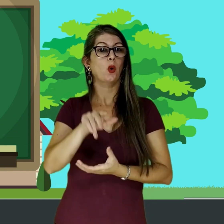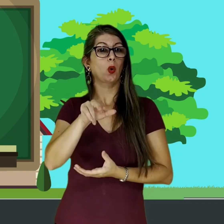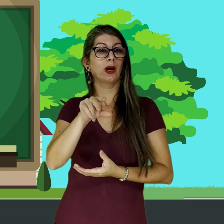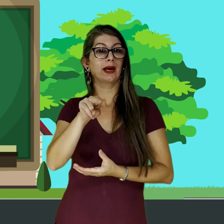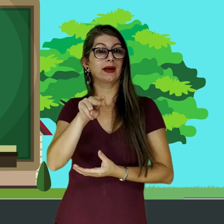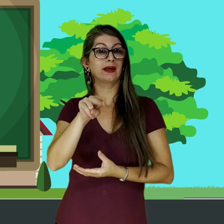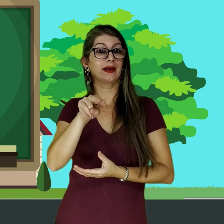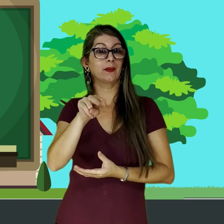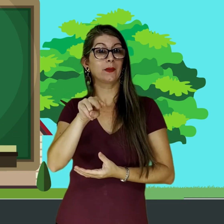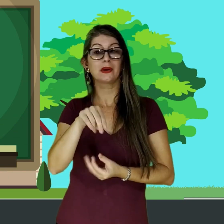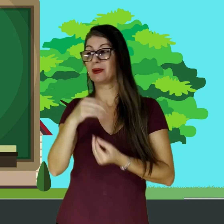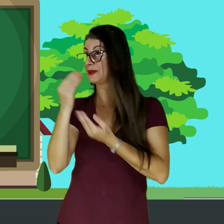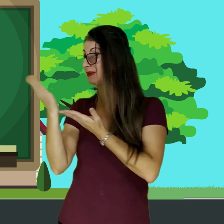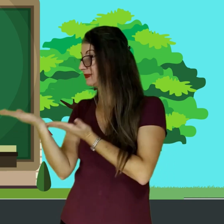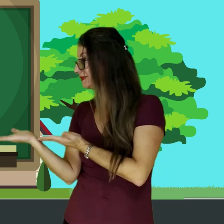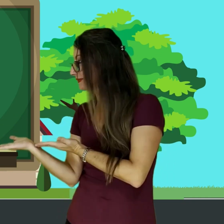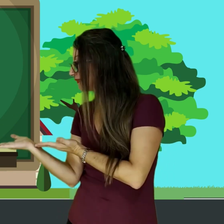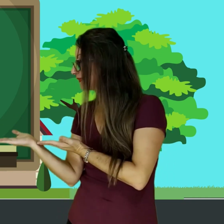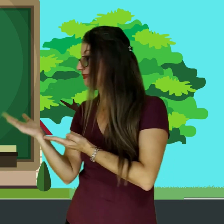irmãos.